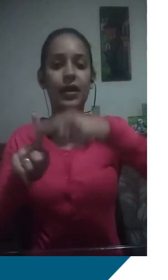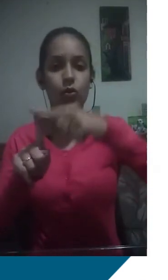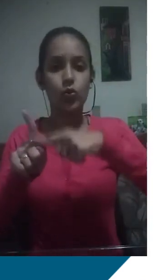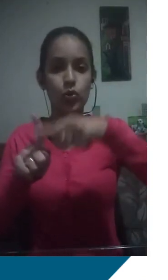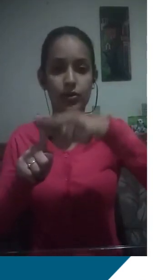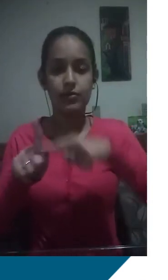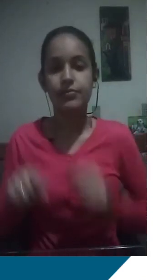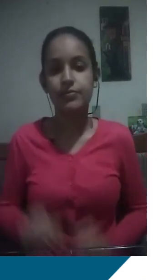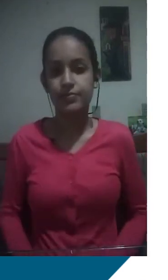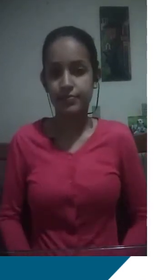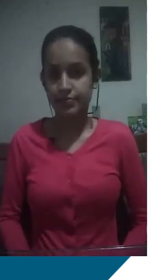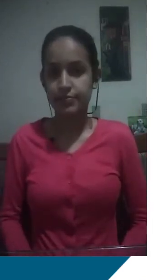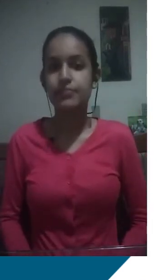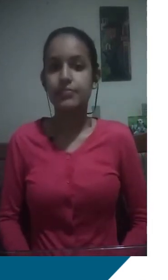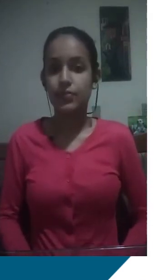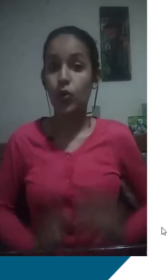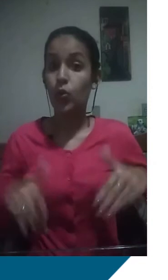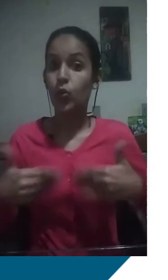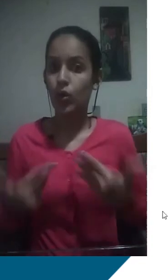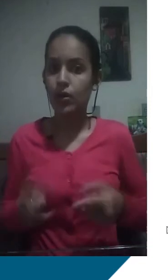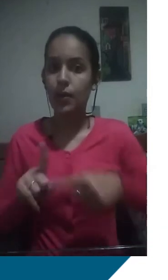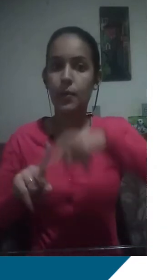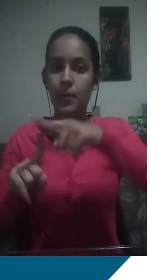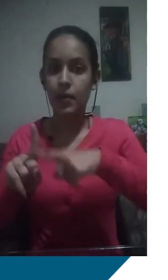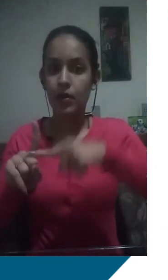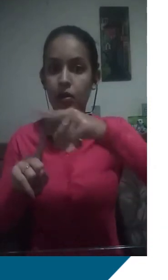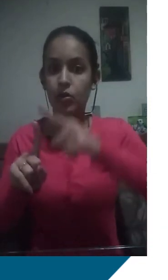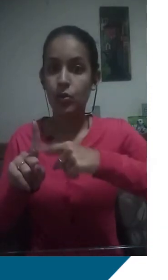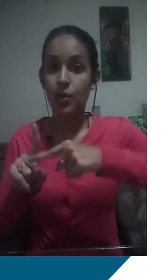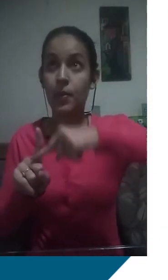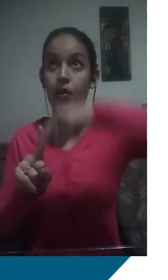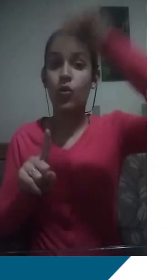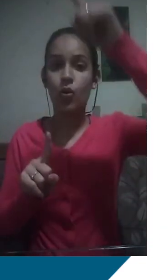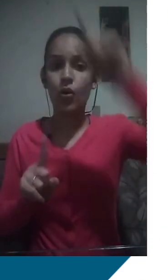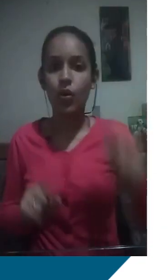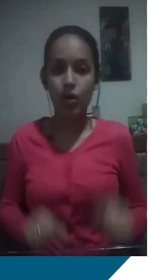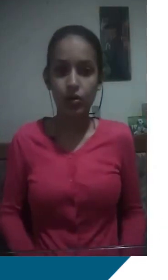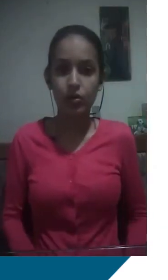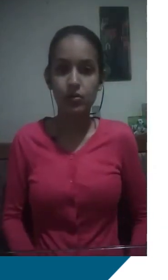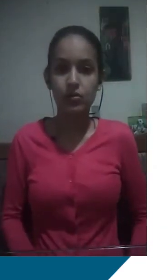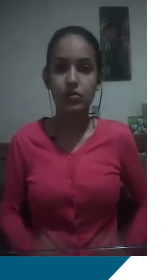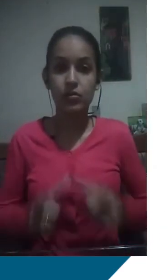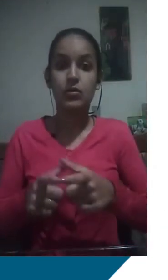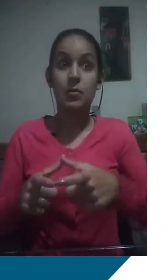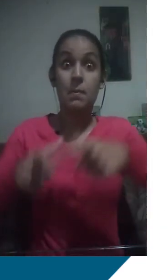temperatura, a minha variação de temperatura, maior vai ser a variação de comprimento. Né? Quanto mais